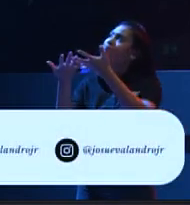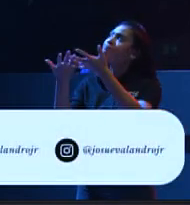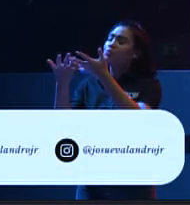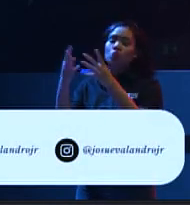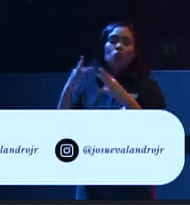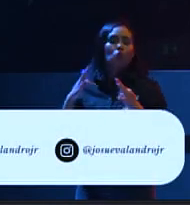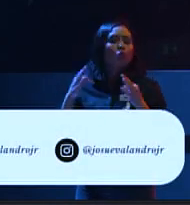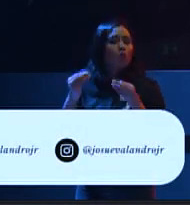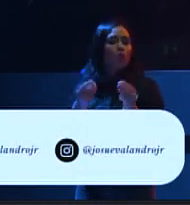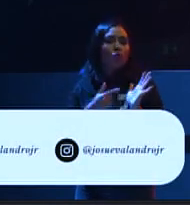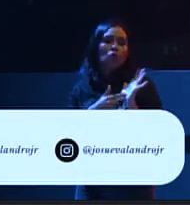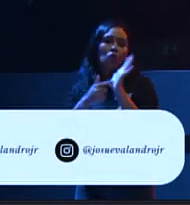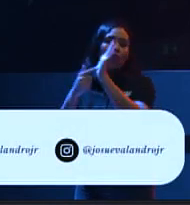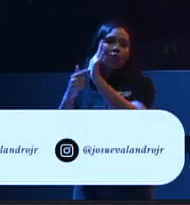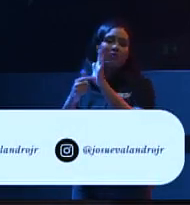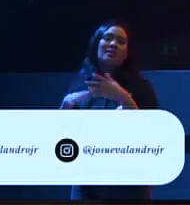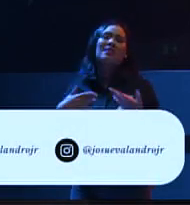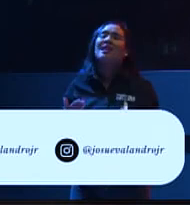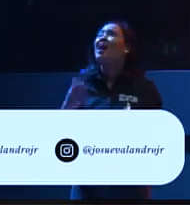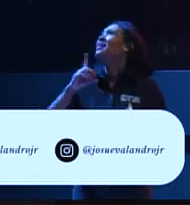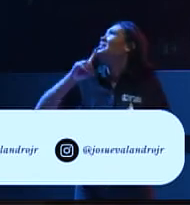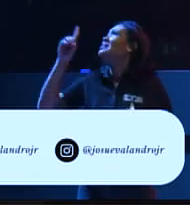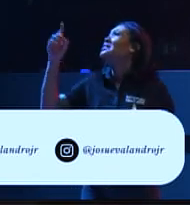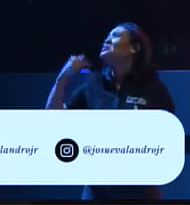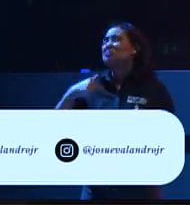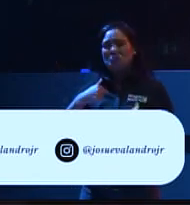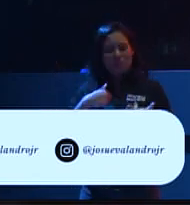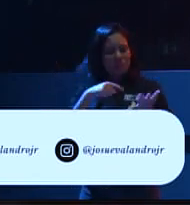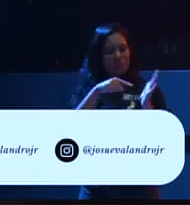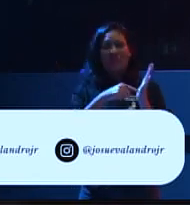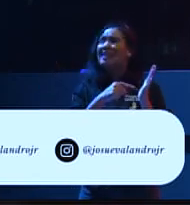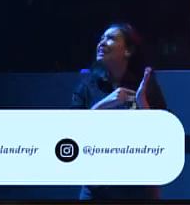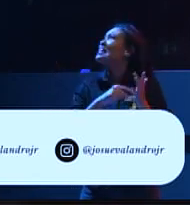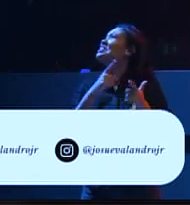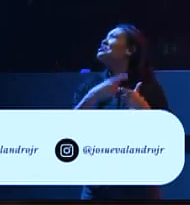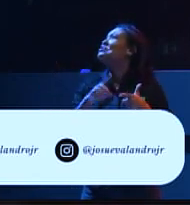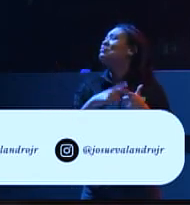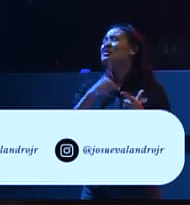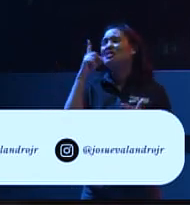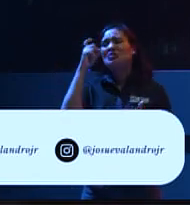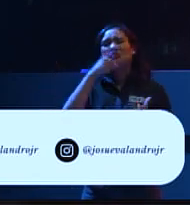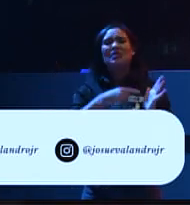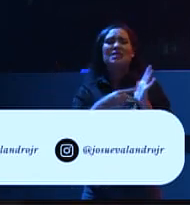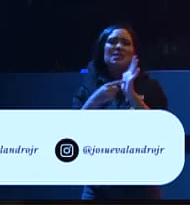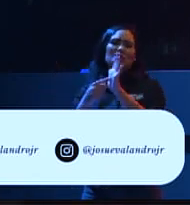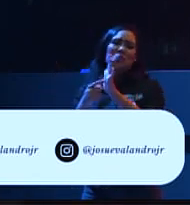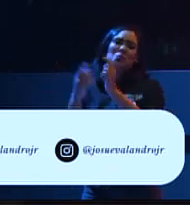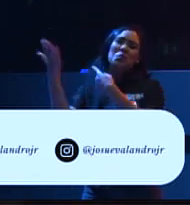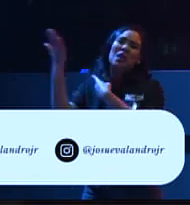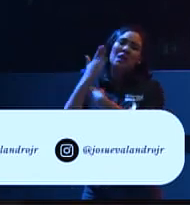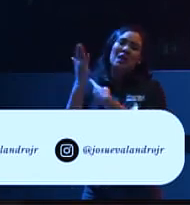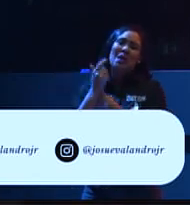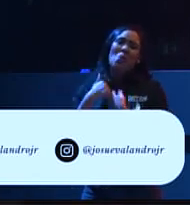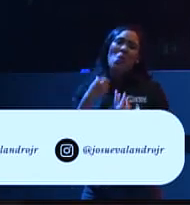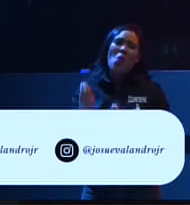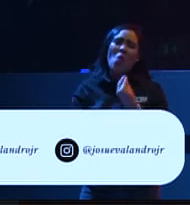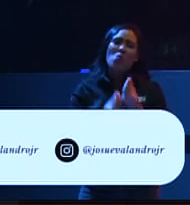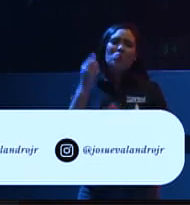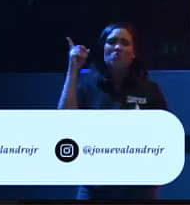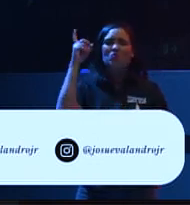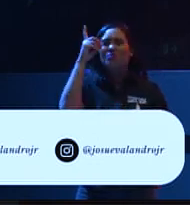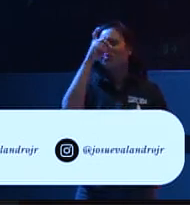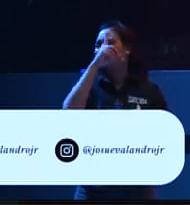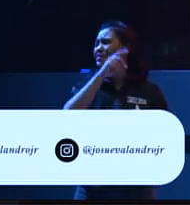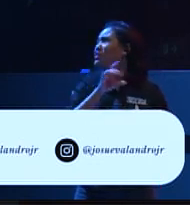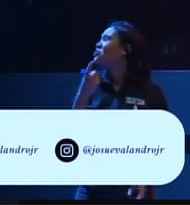é assim é dificuldade eu não tenho como atender todo esse problema toda essa dificuldade